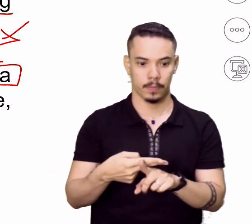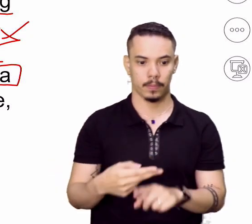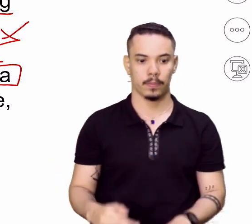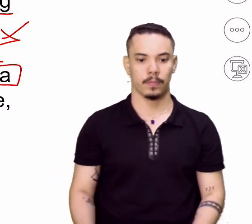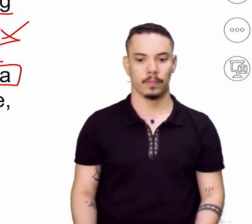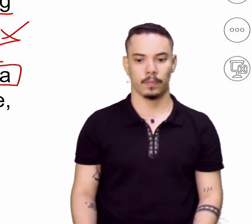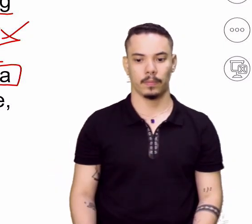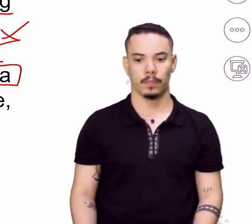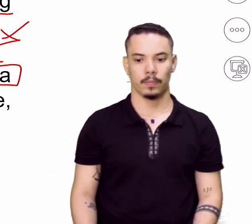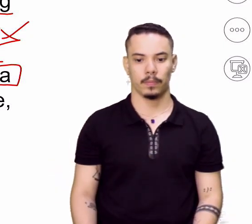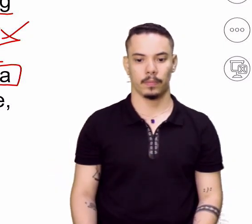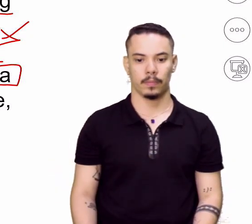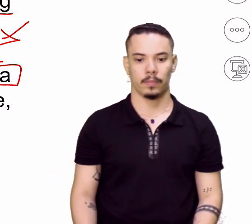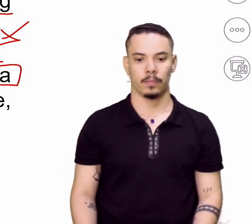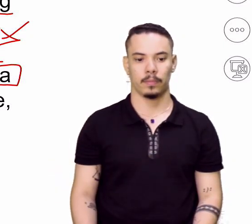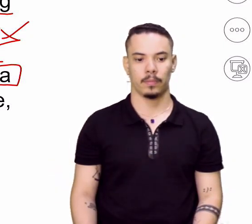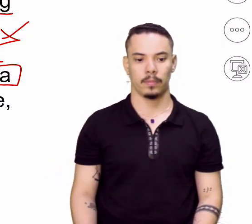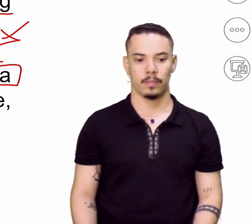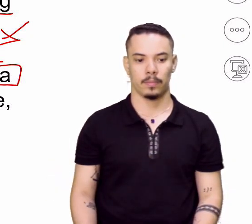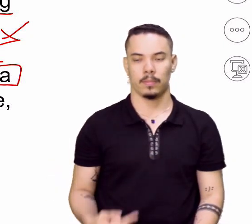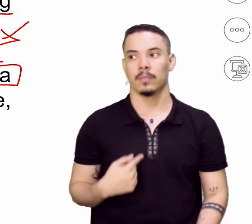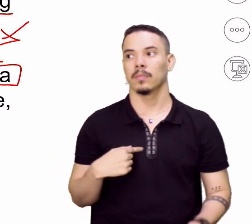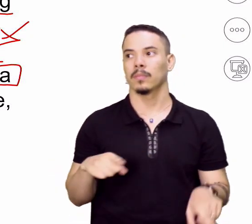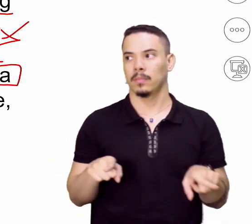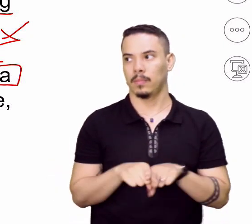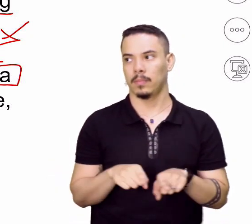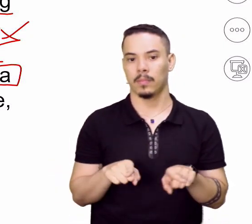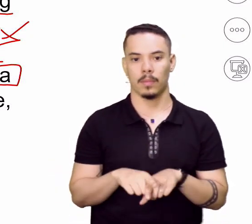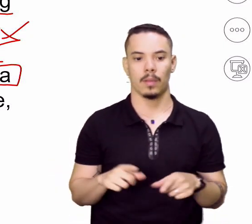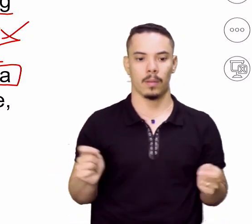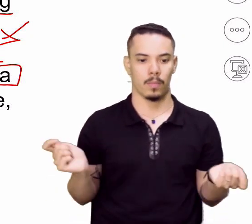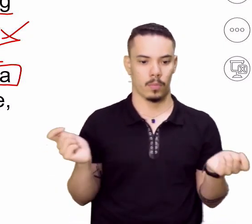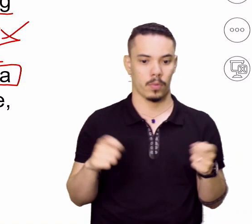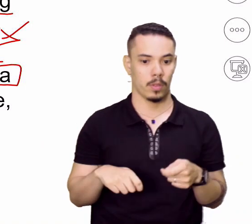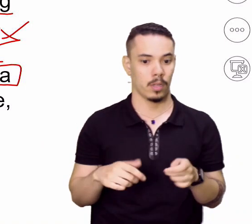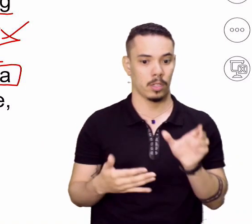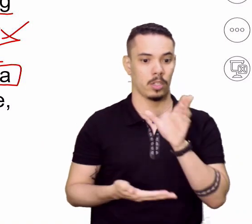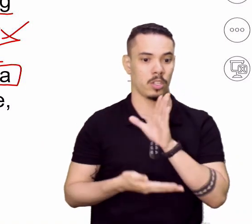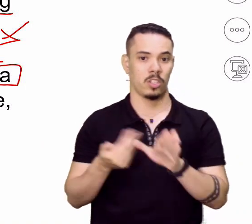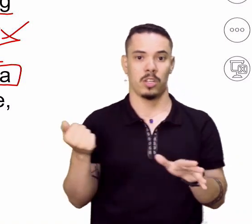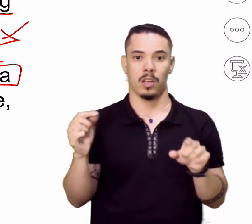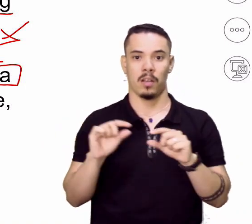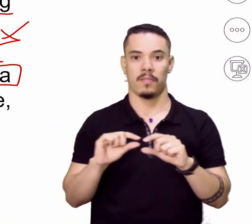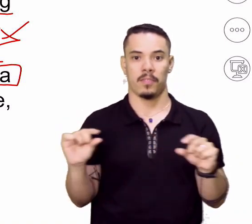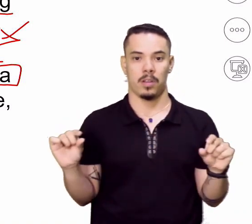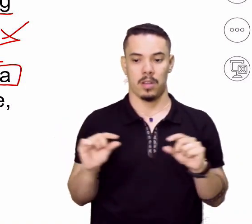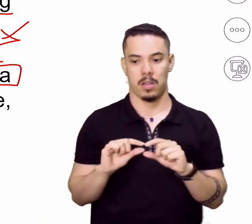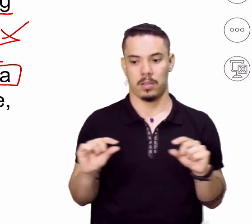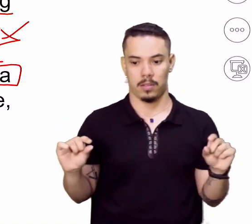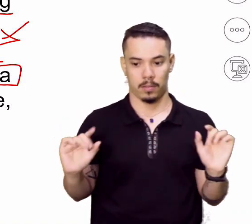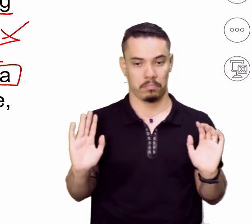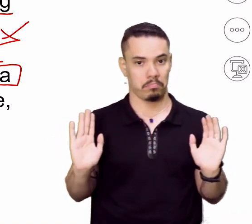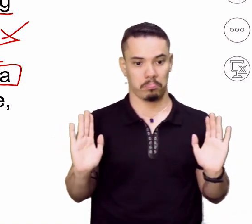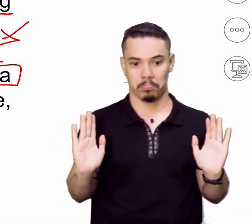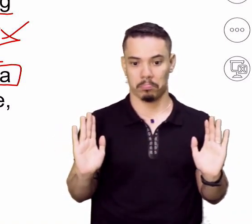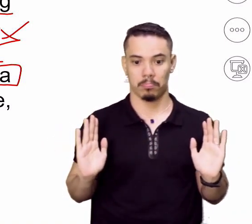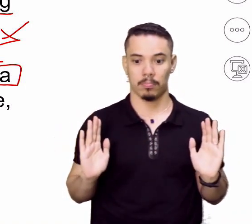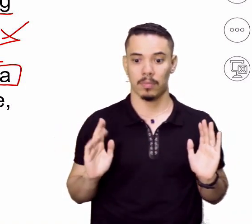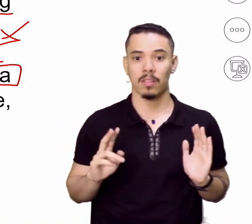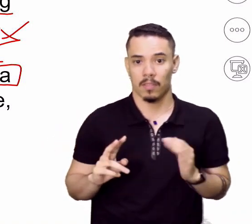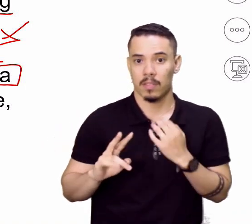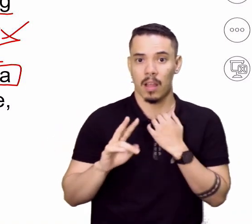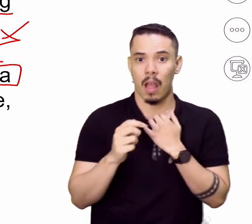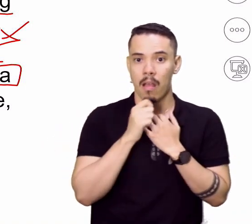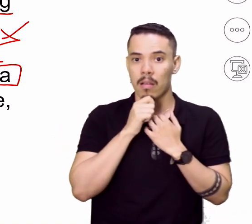Ou seja, eu também poderia tirar essa frase aqui da minha oração e ela ainda